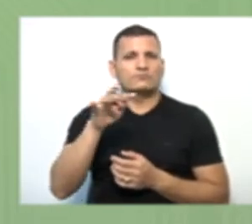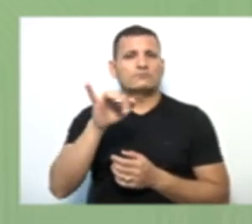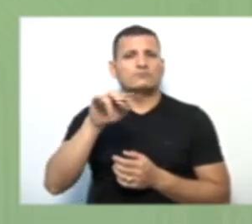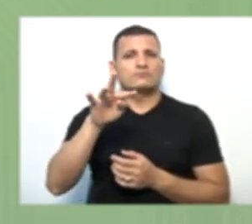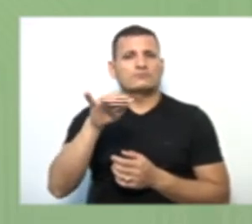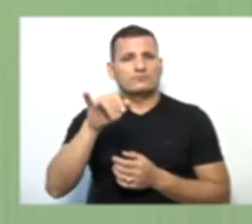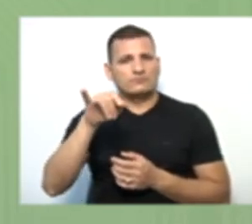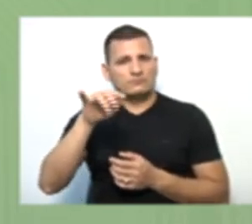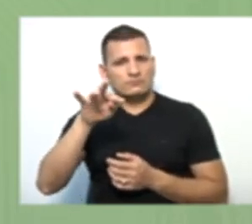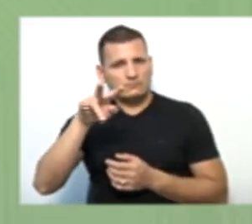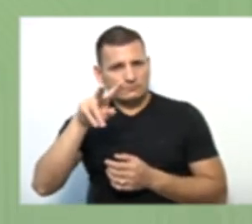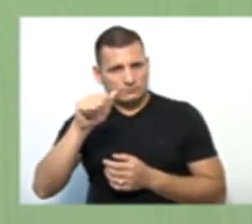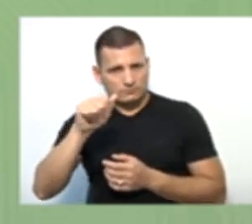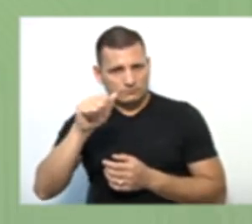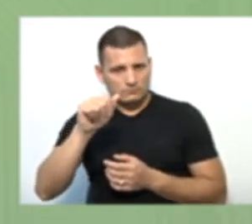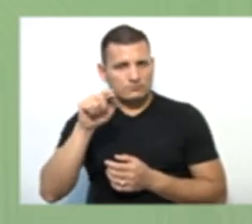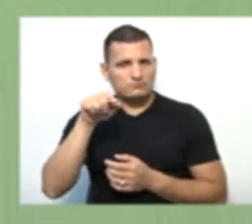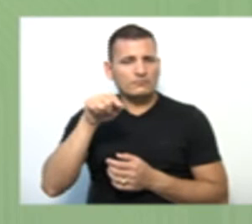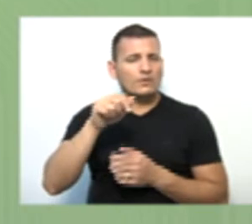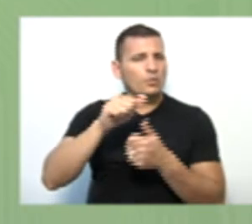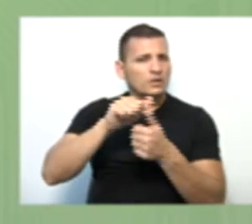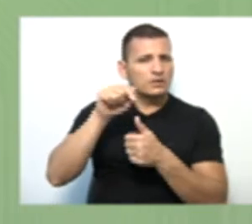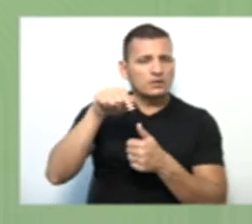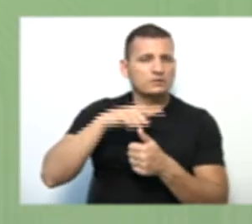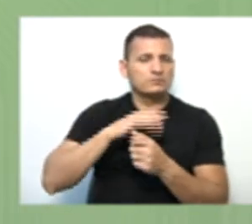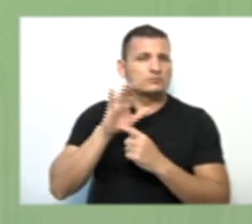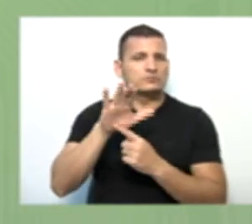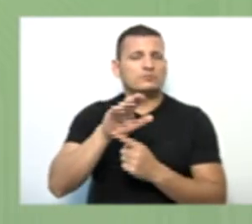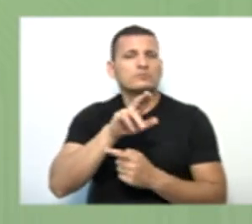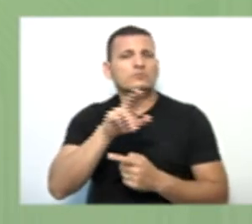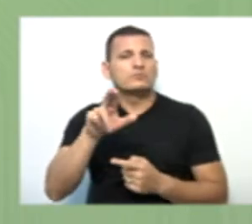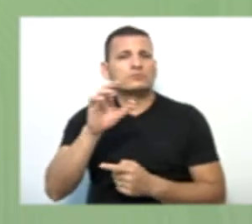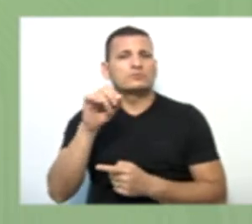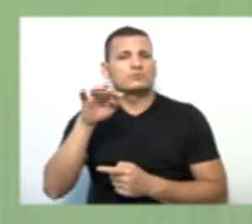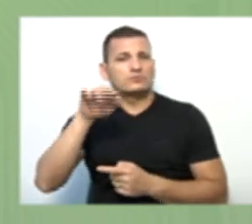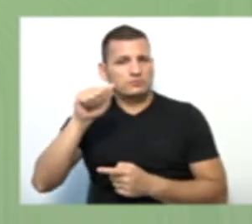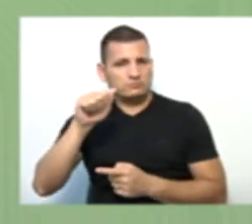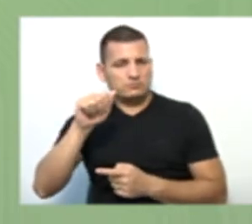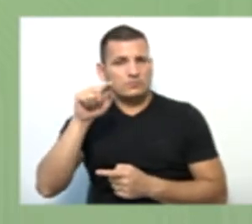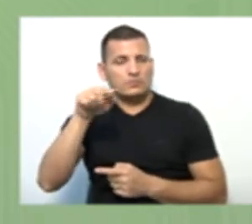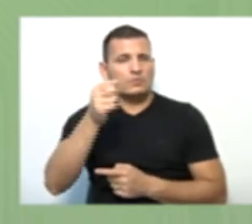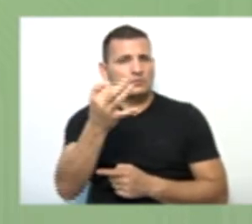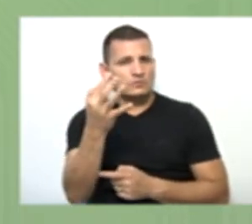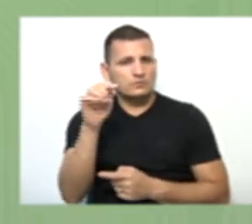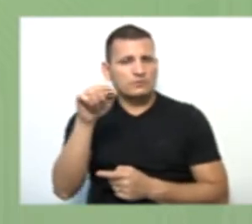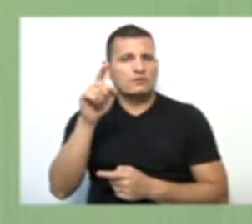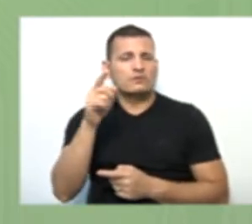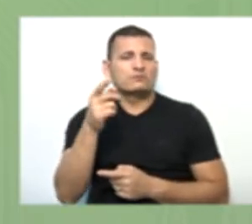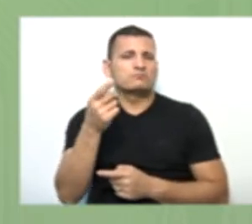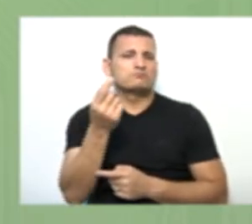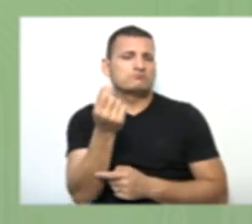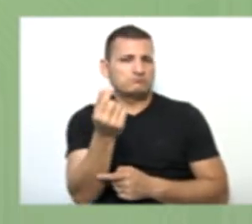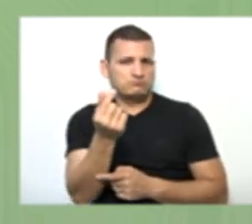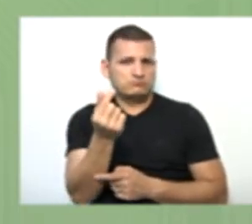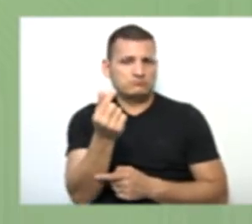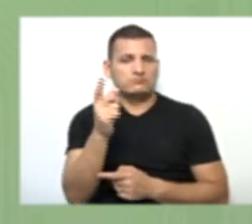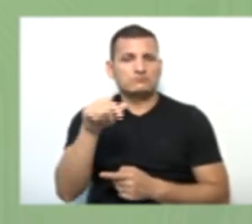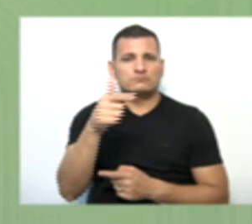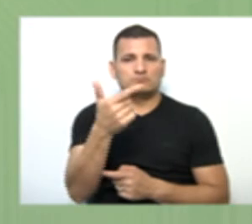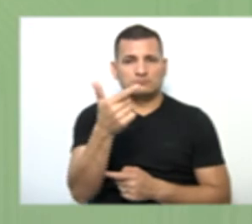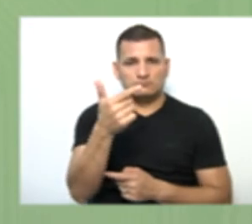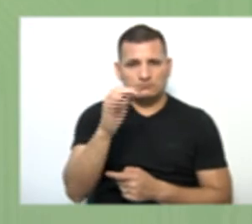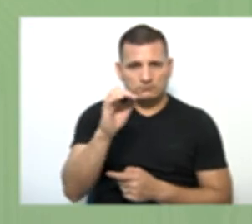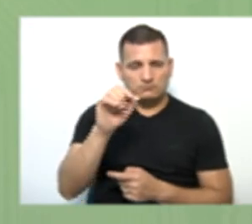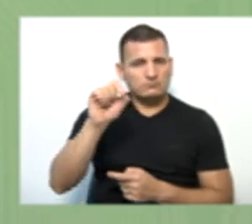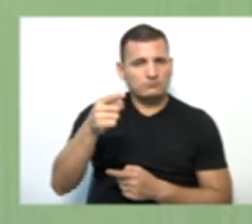parte qualitativa fala qual é o nome da conta, a parte quantitativa fala qual é o valor, que nesse caso é 20